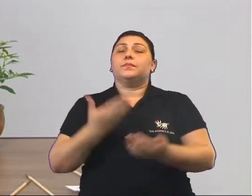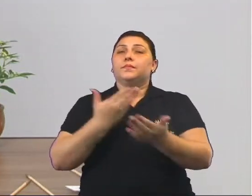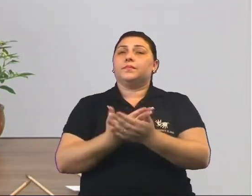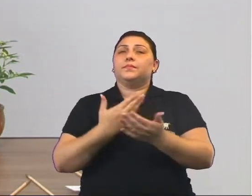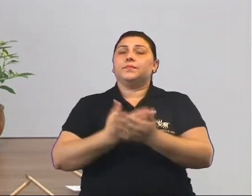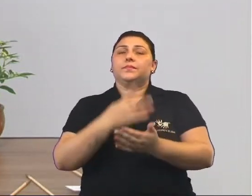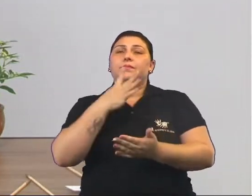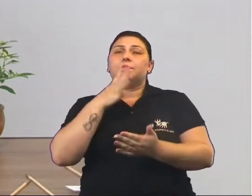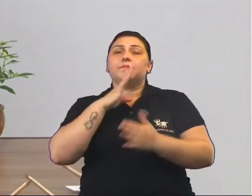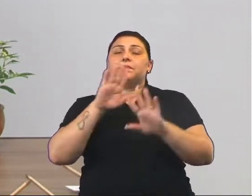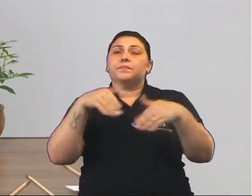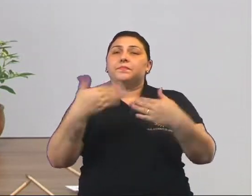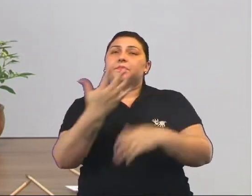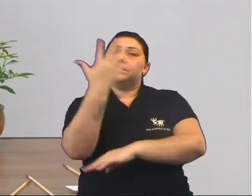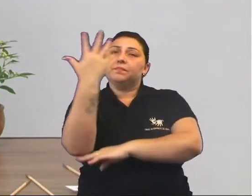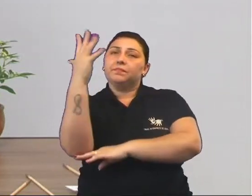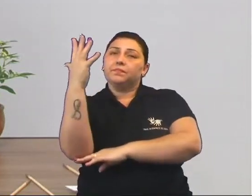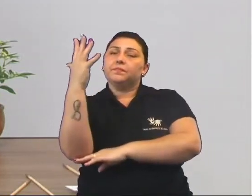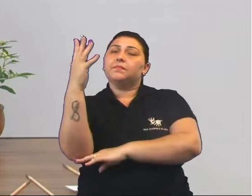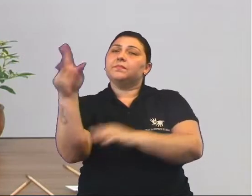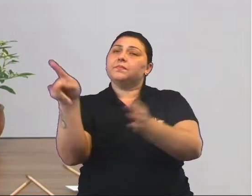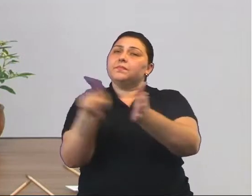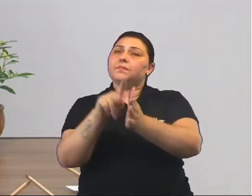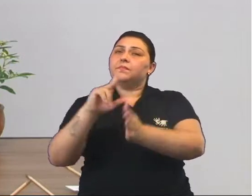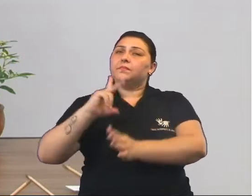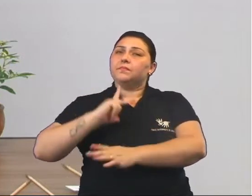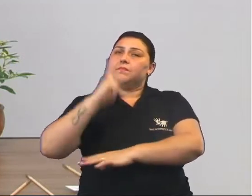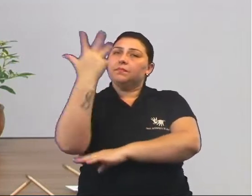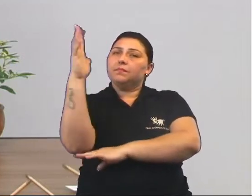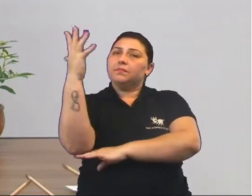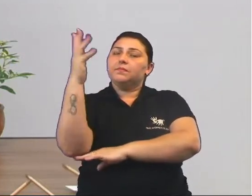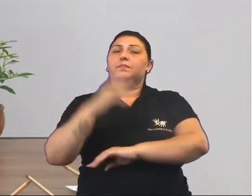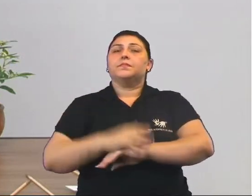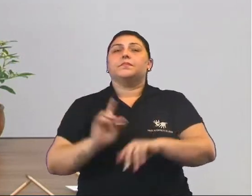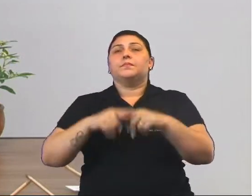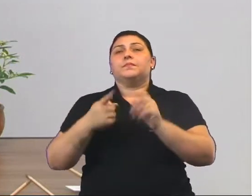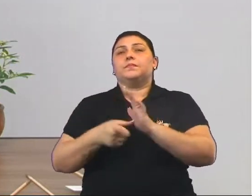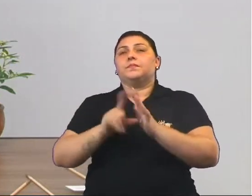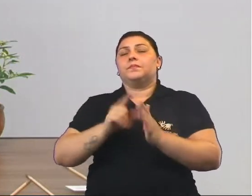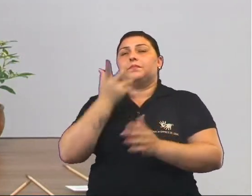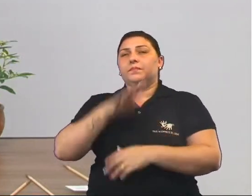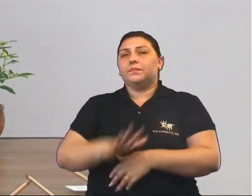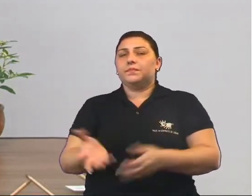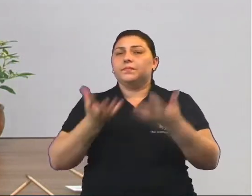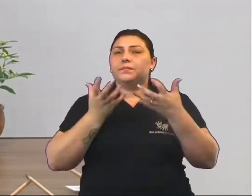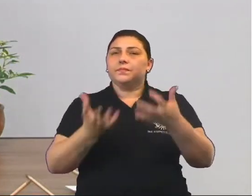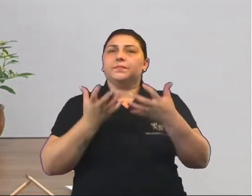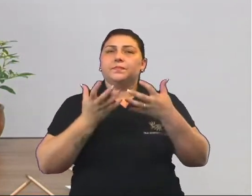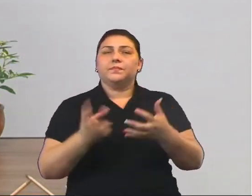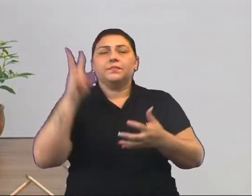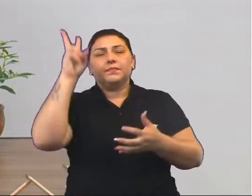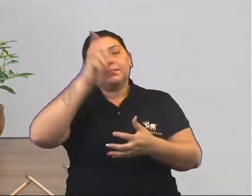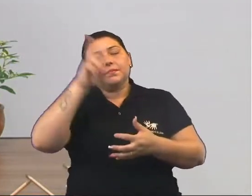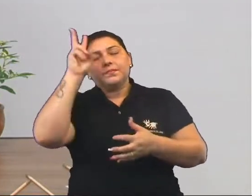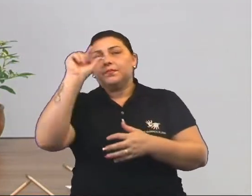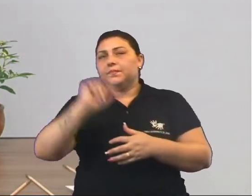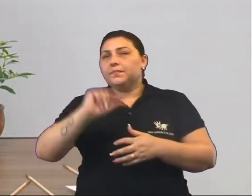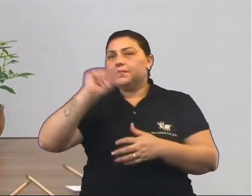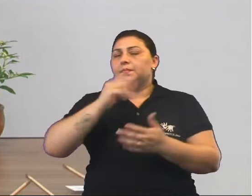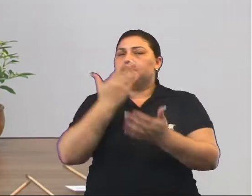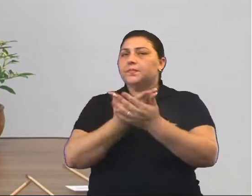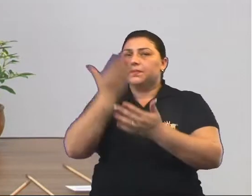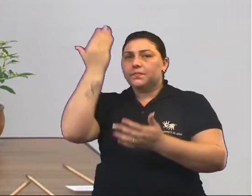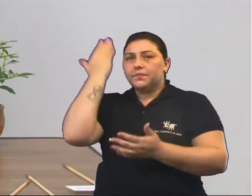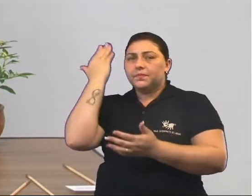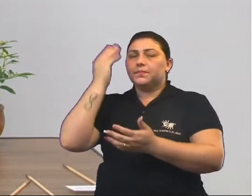aula, conhecer quais são essas partes das plantas. Mas antes, crianças, vamos relembrar um pouquinho a nossa